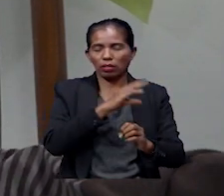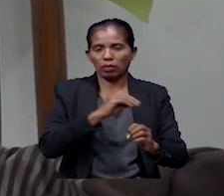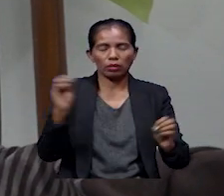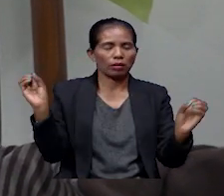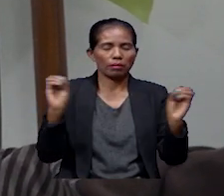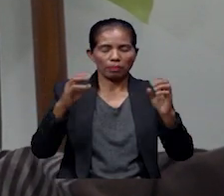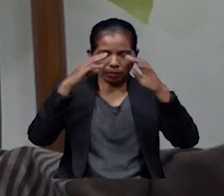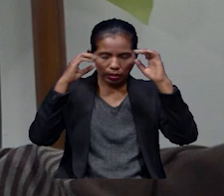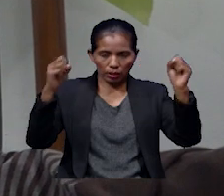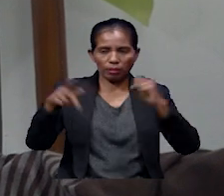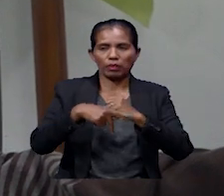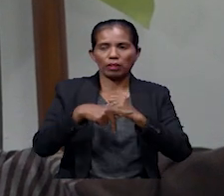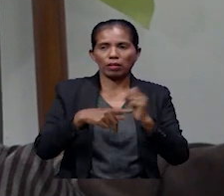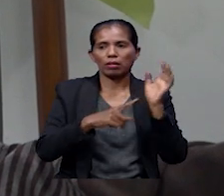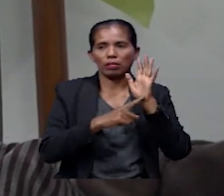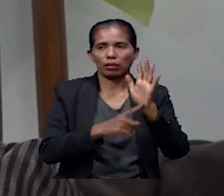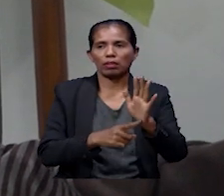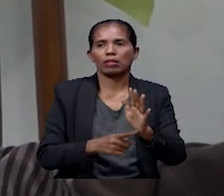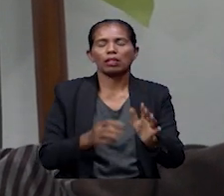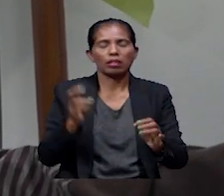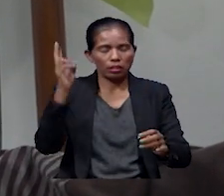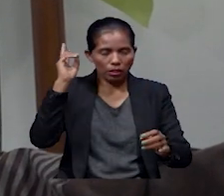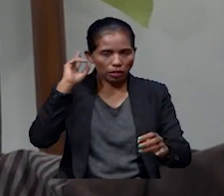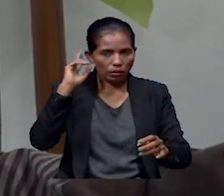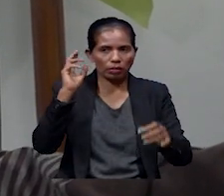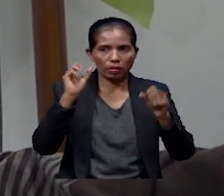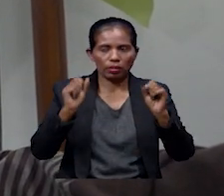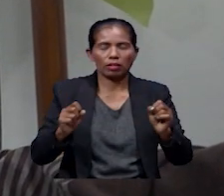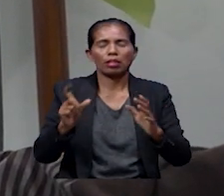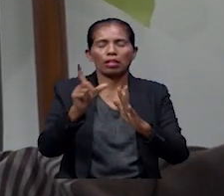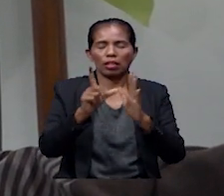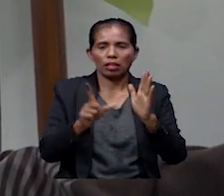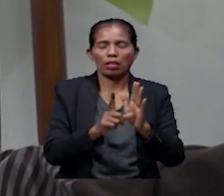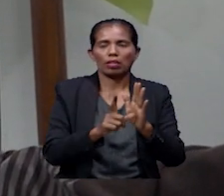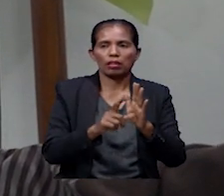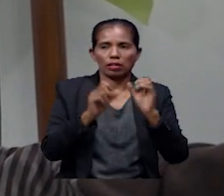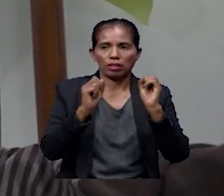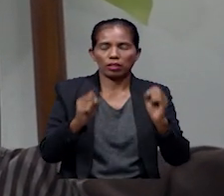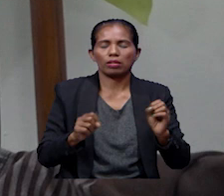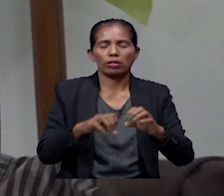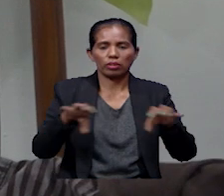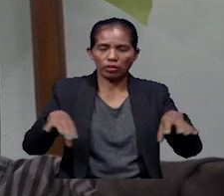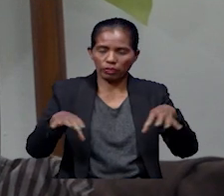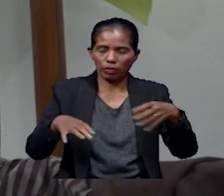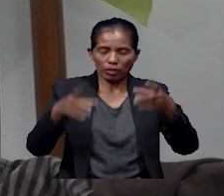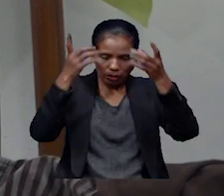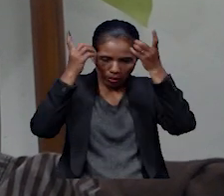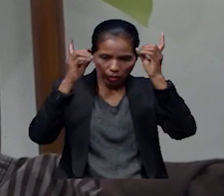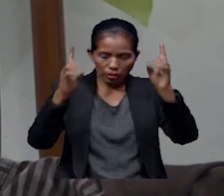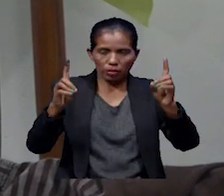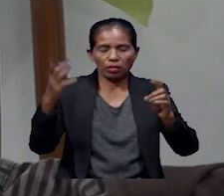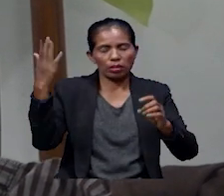nem mas que te expressa em nome do partido sem rona órgão não é mas que órgão não é bem fluido decisão do